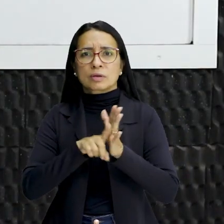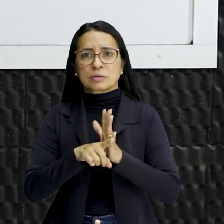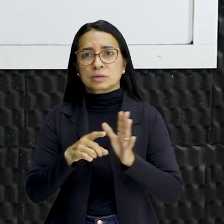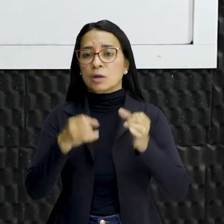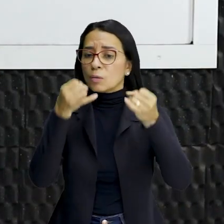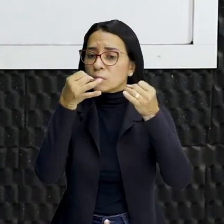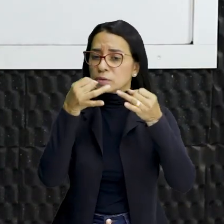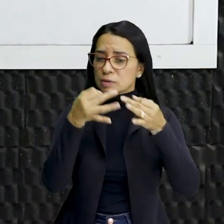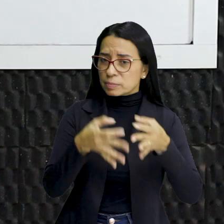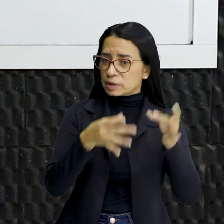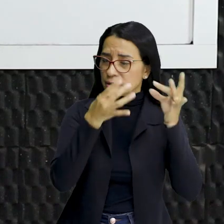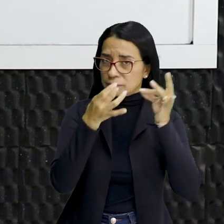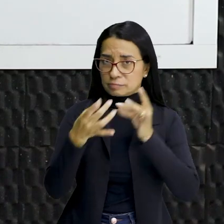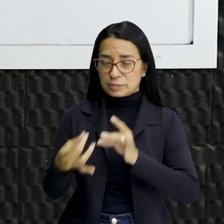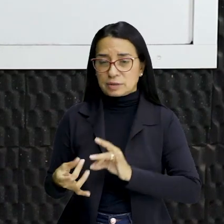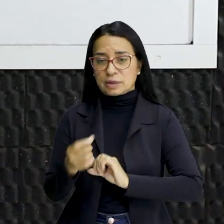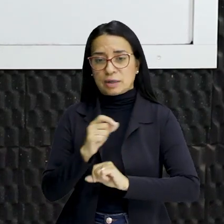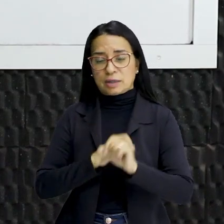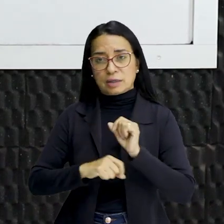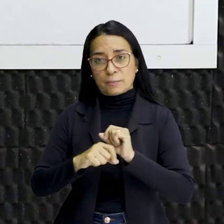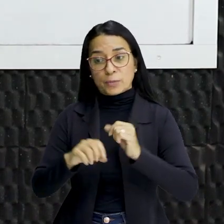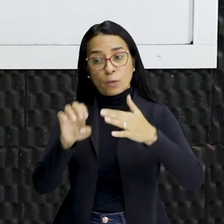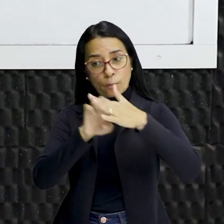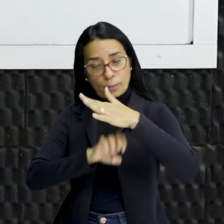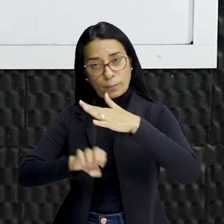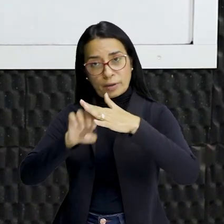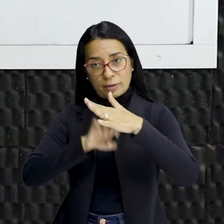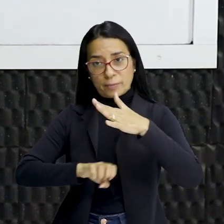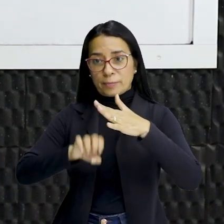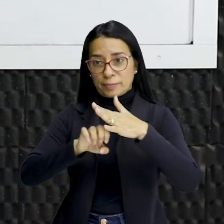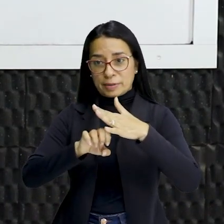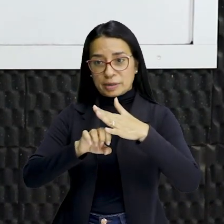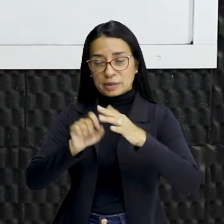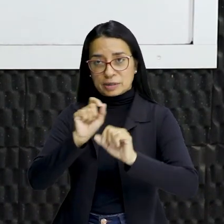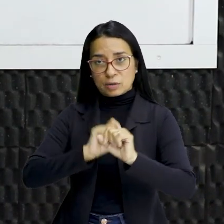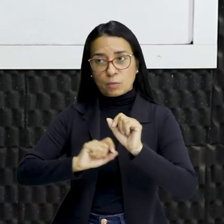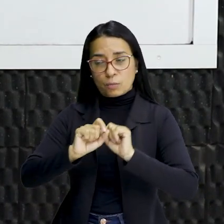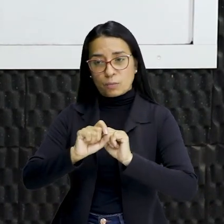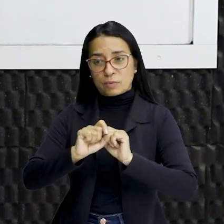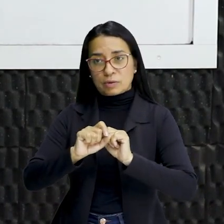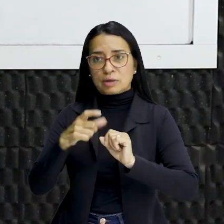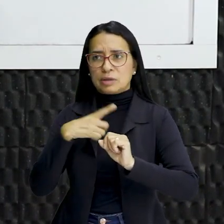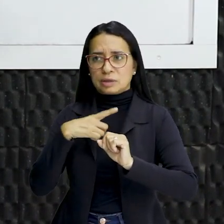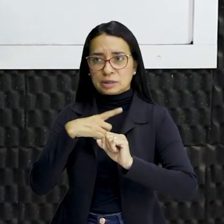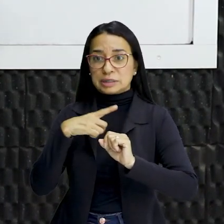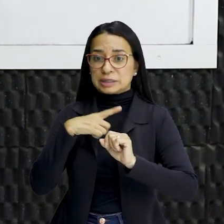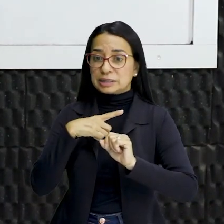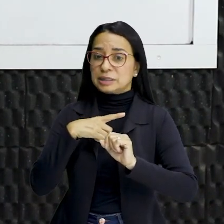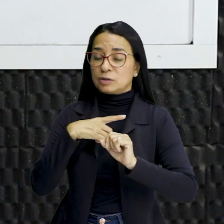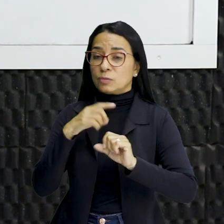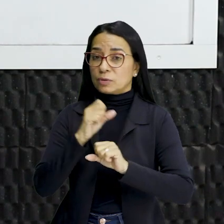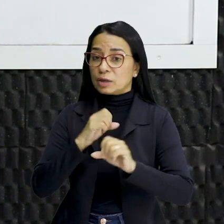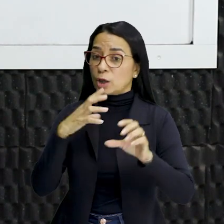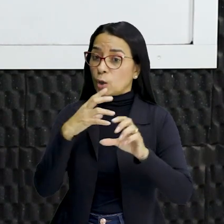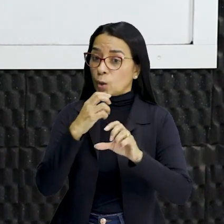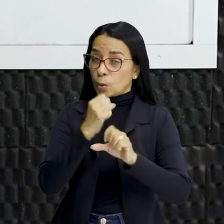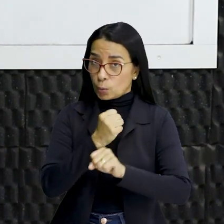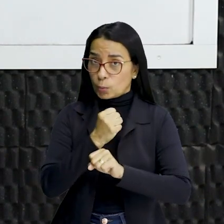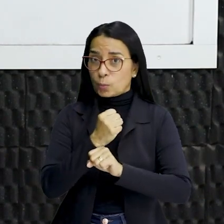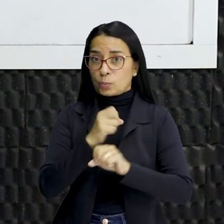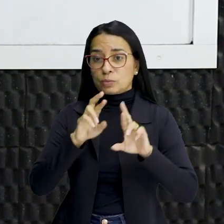recapitular o que que é questão diz então Uma empresa fornece comissões Diferentes né para